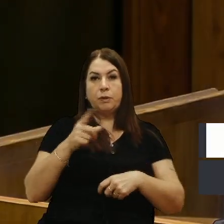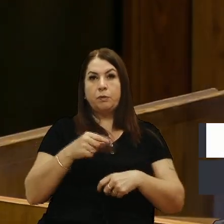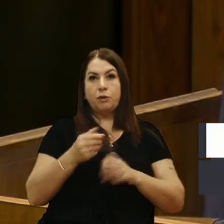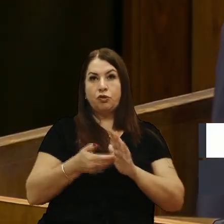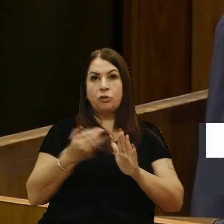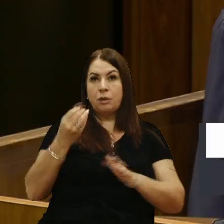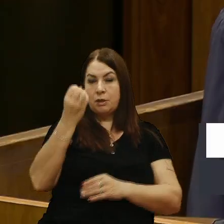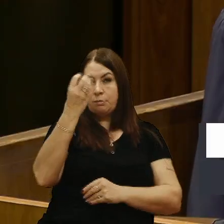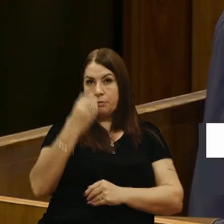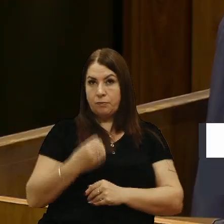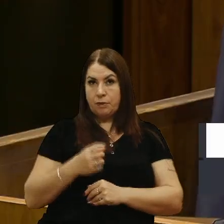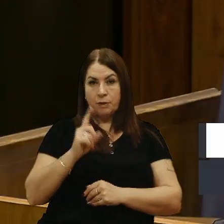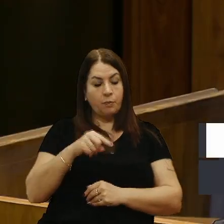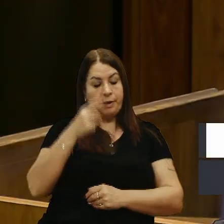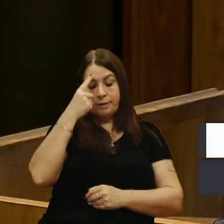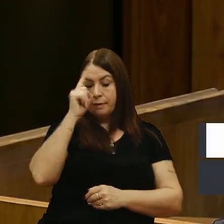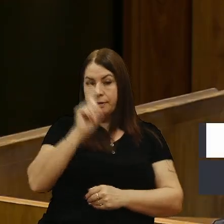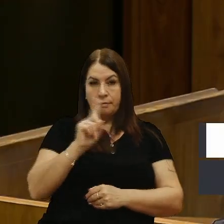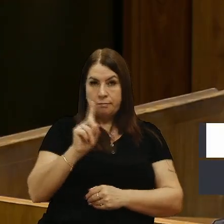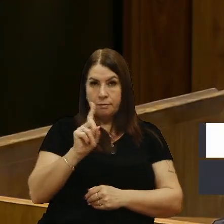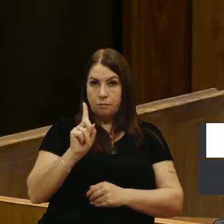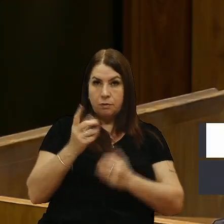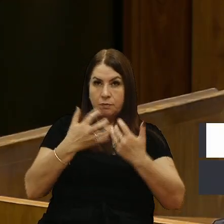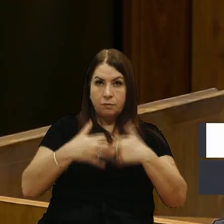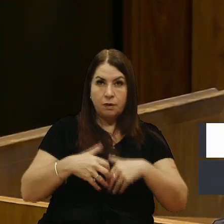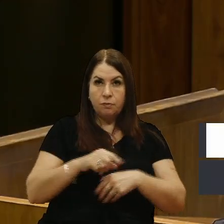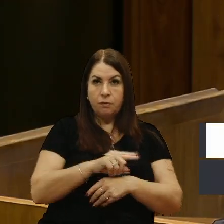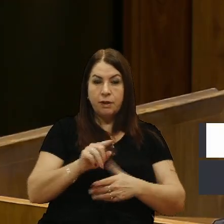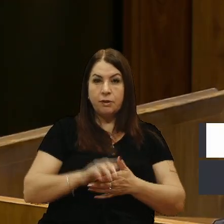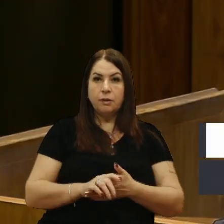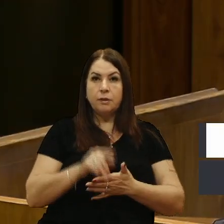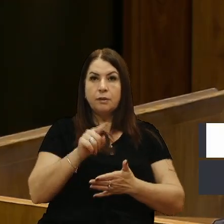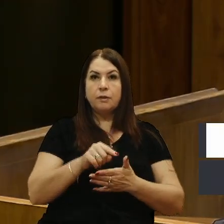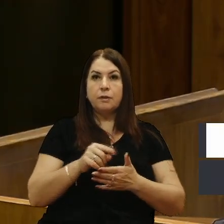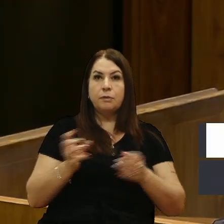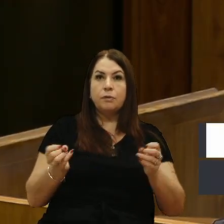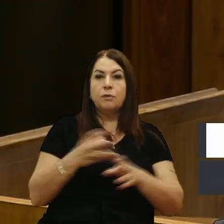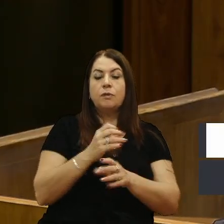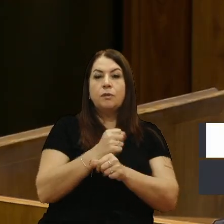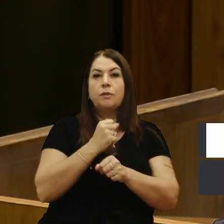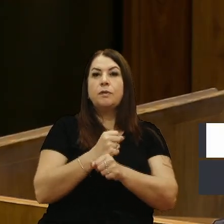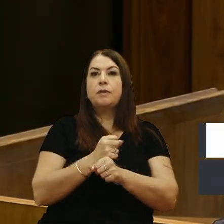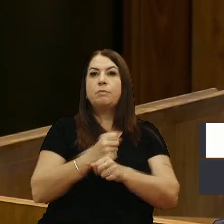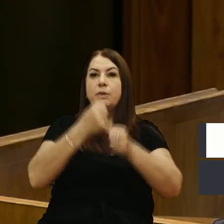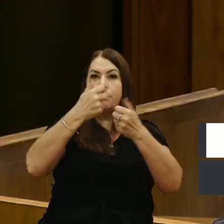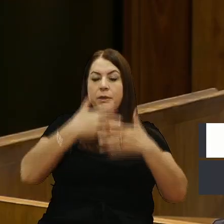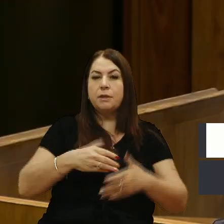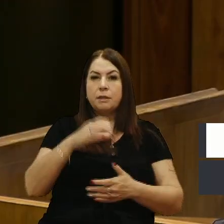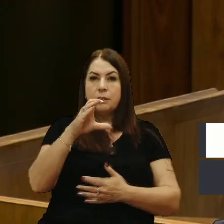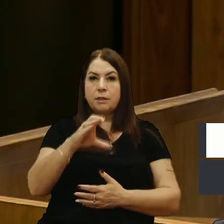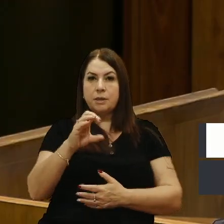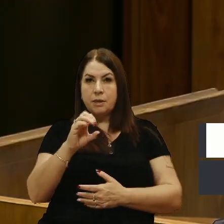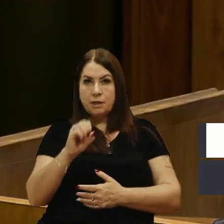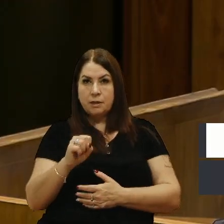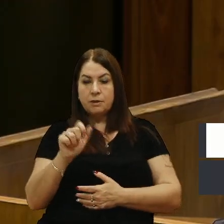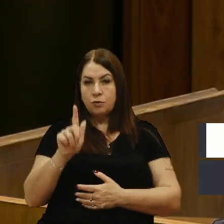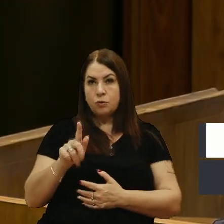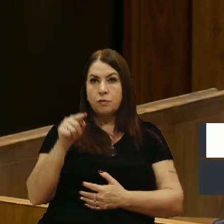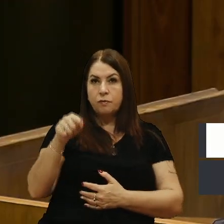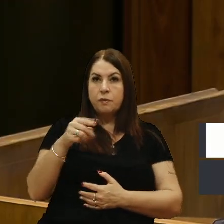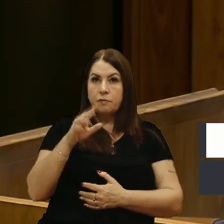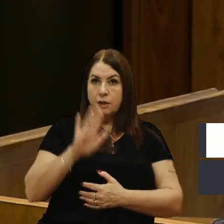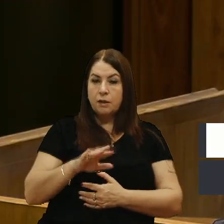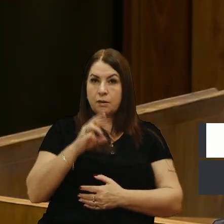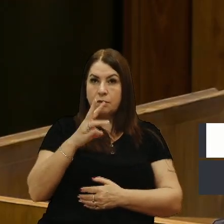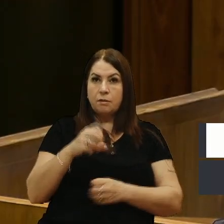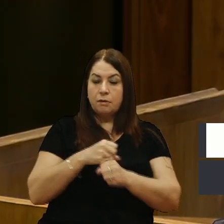retirar semáforo, essa não é a ideia, não é assim que funciona. É uma obra totalmente nova. Como eu expliquei, a CSG ela vai ficar aqui por 30